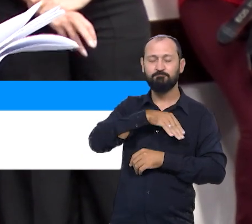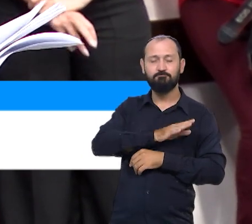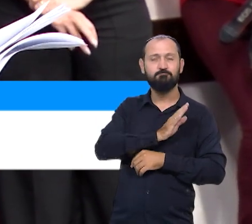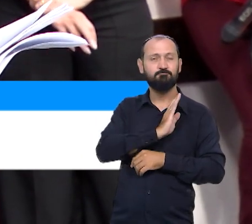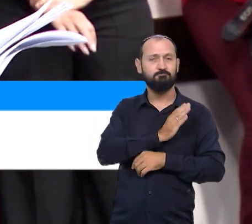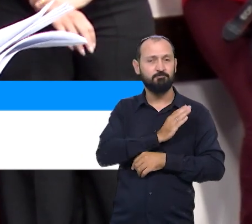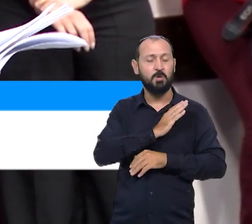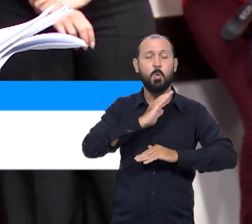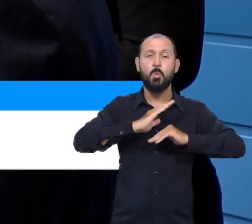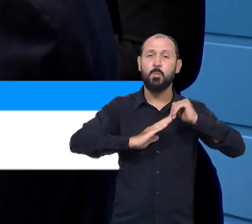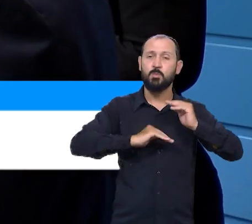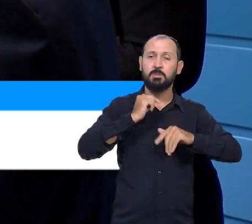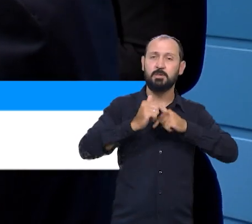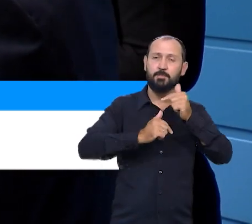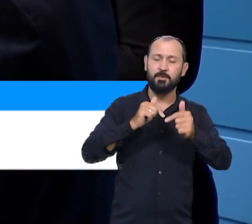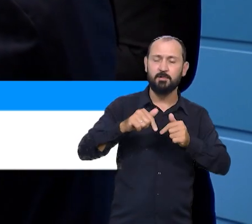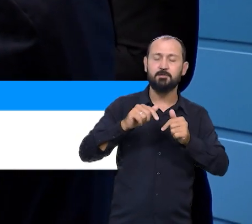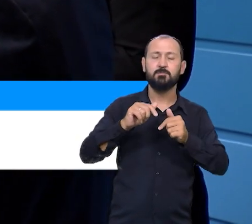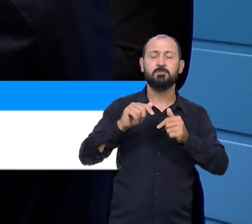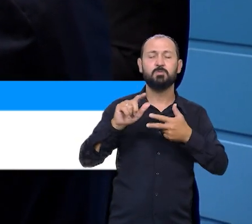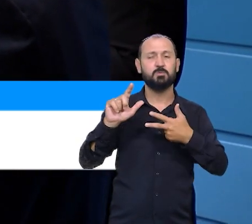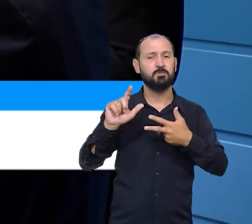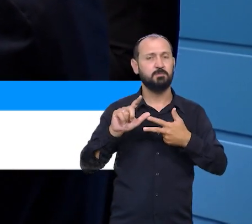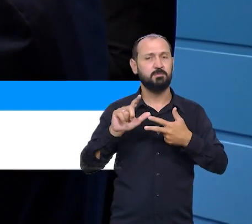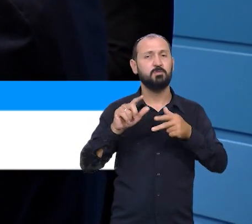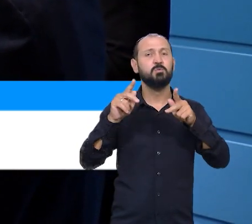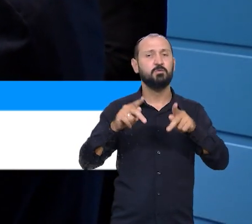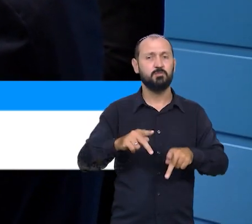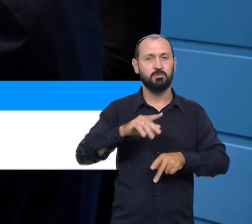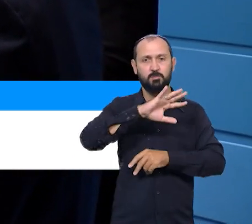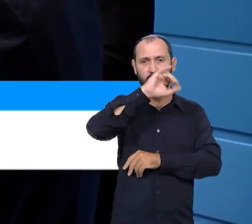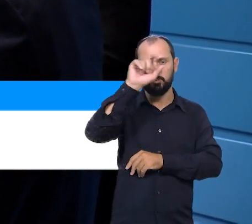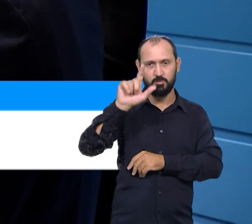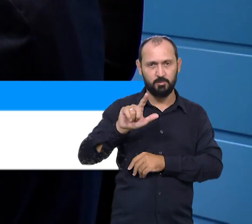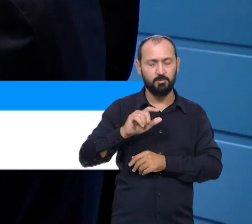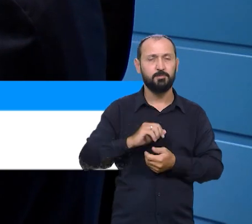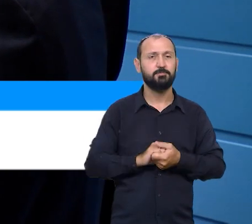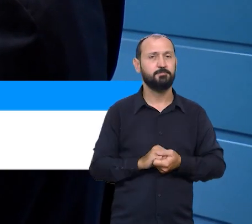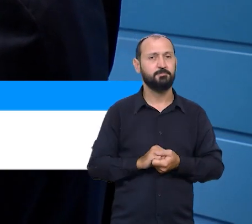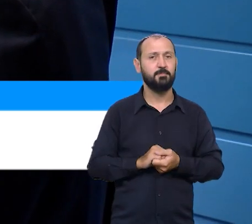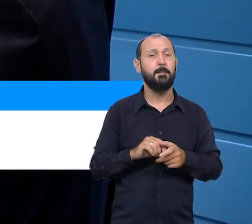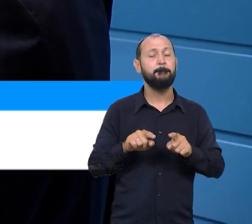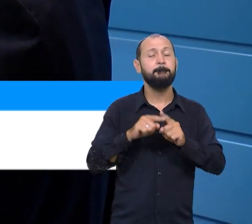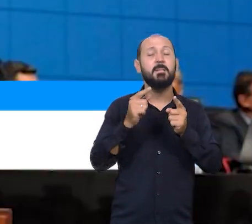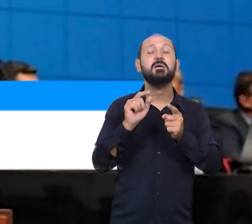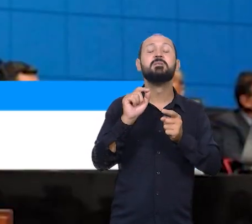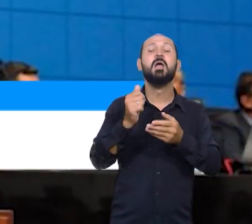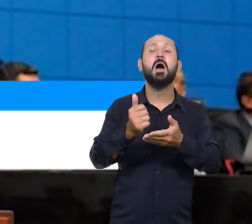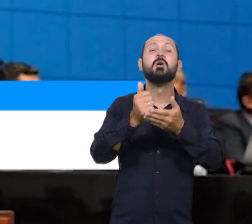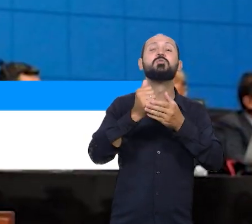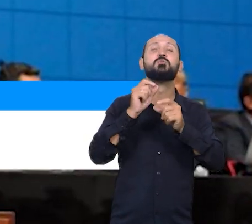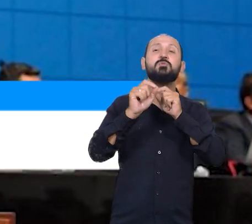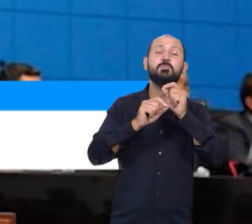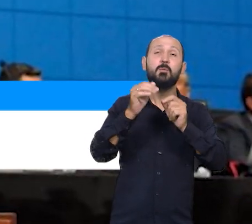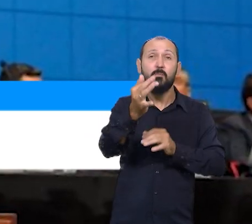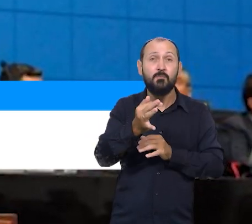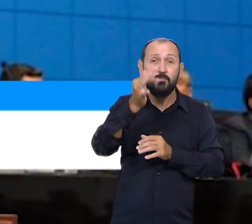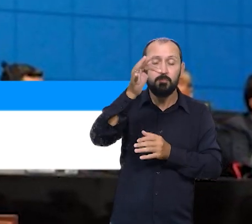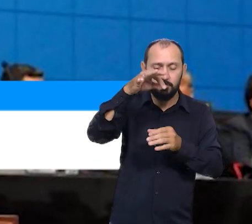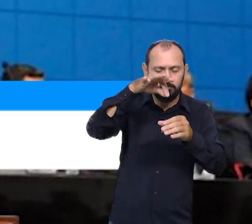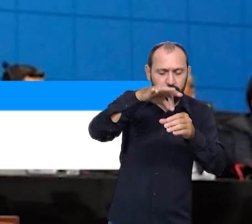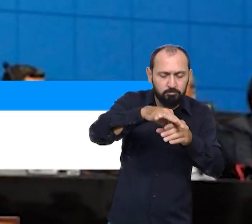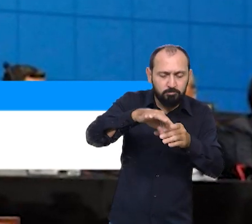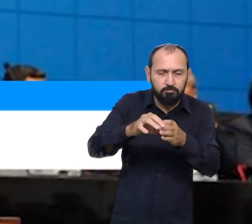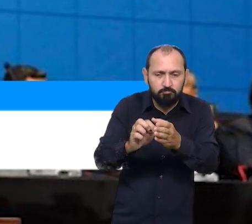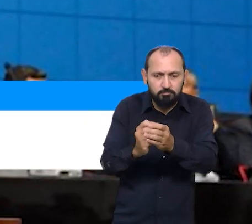de todos os amigos, servidores do Legislativo e do povo sul-mato-grossense. Mas plantou a